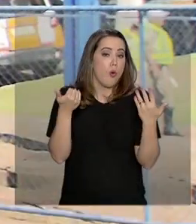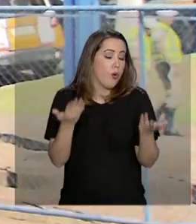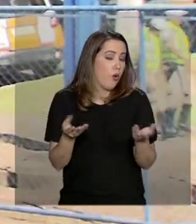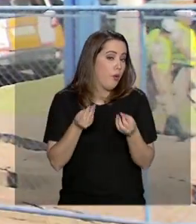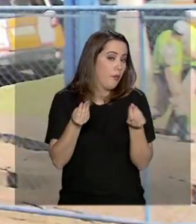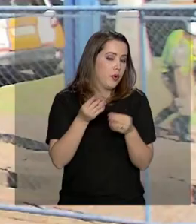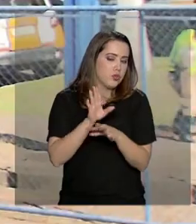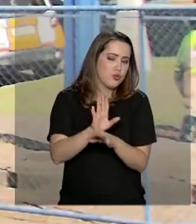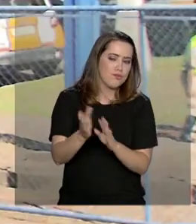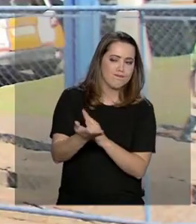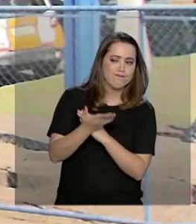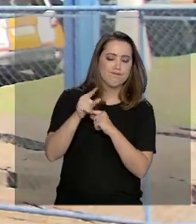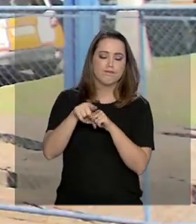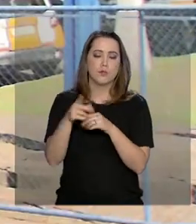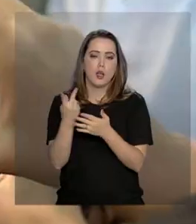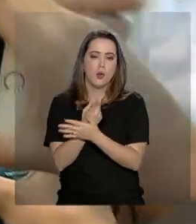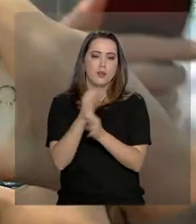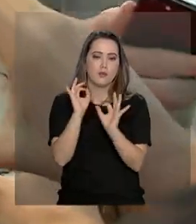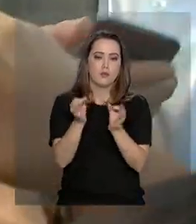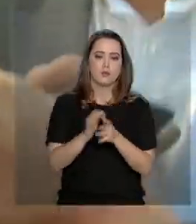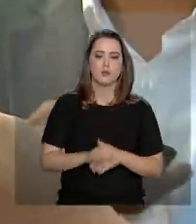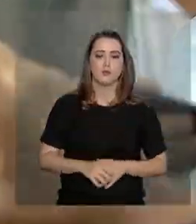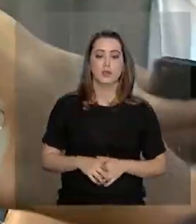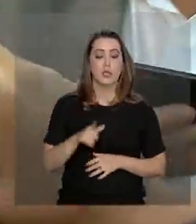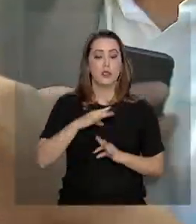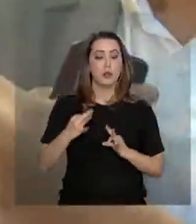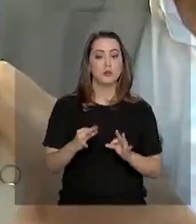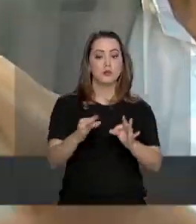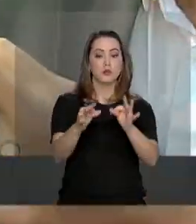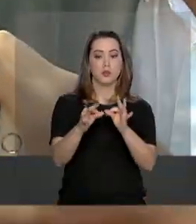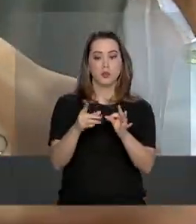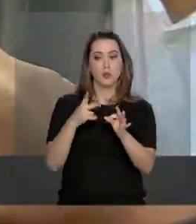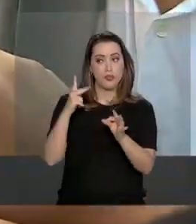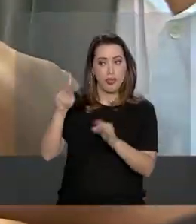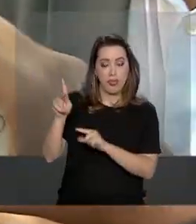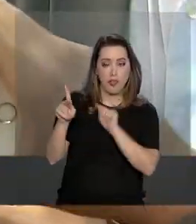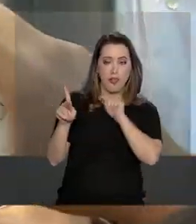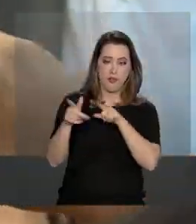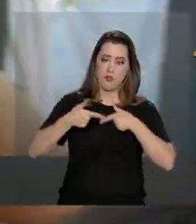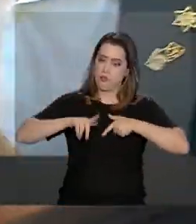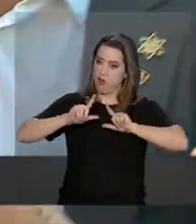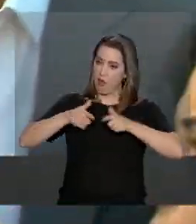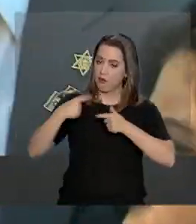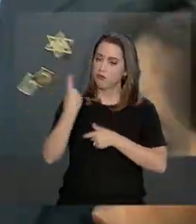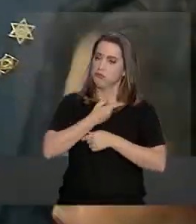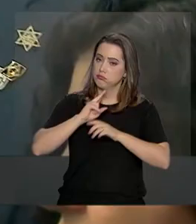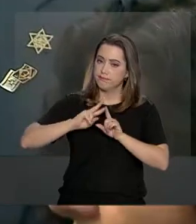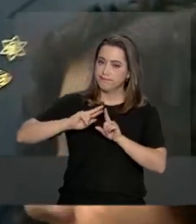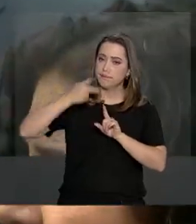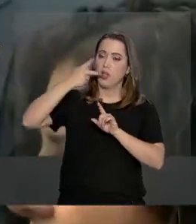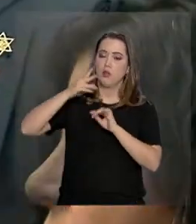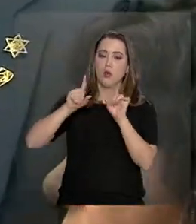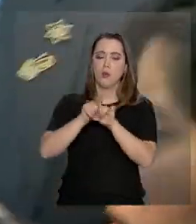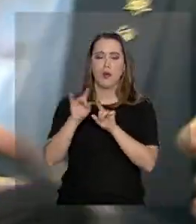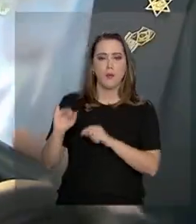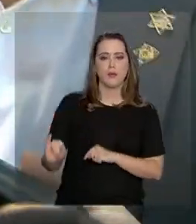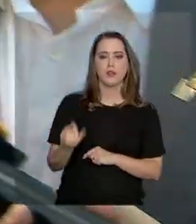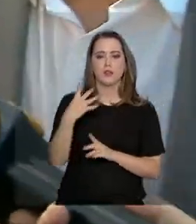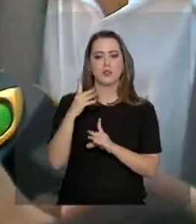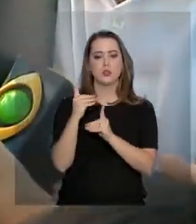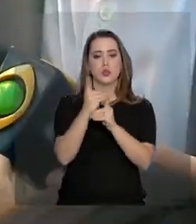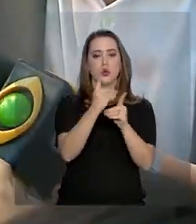essa cooperação vai acontecer. Com a tecnologia deles, nós vamos aumentar em muito a chance